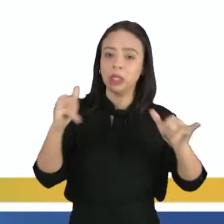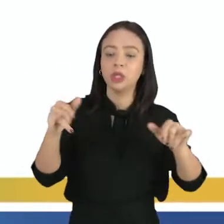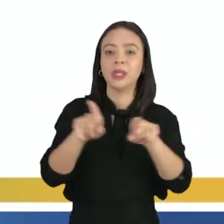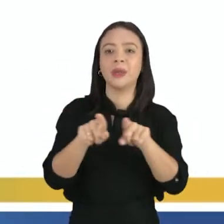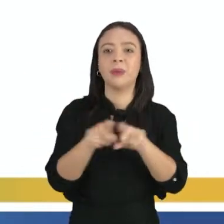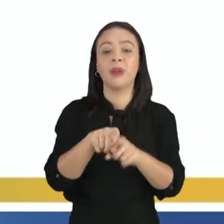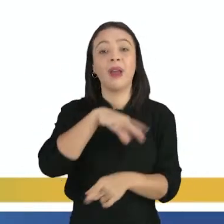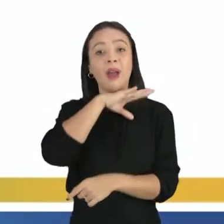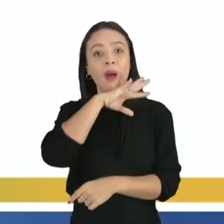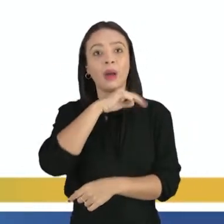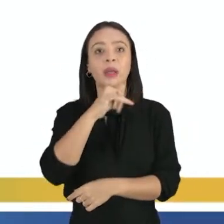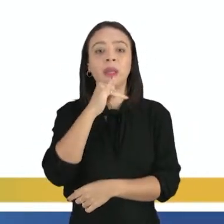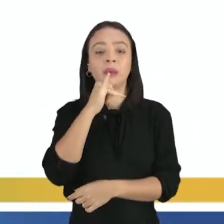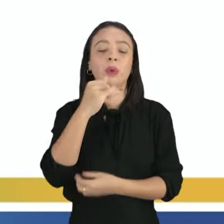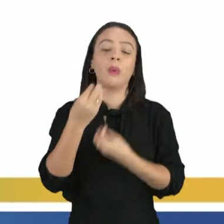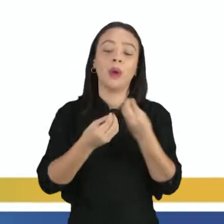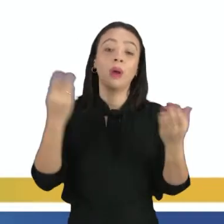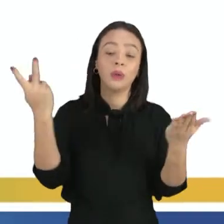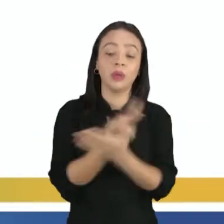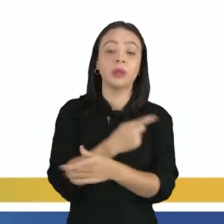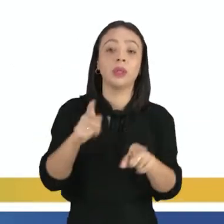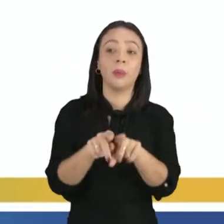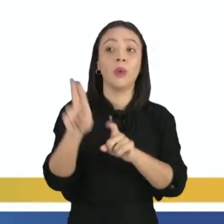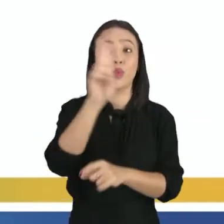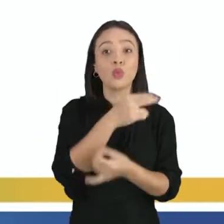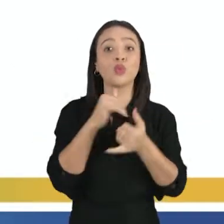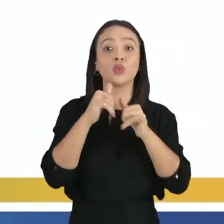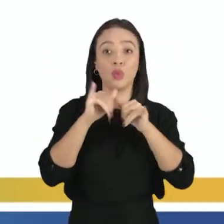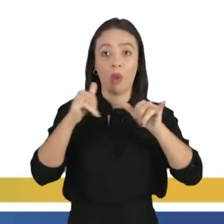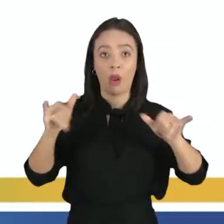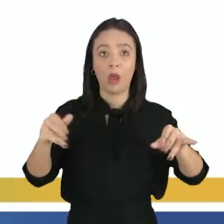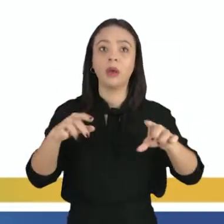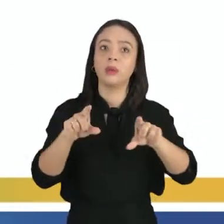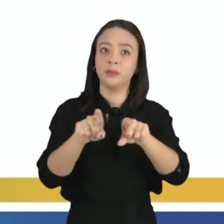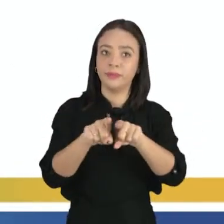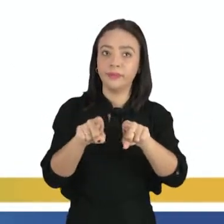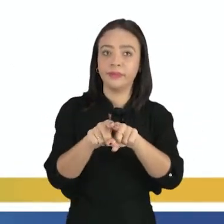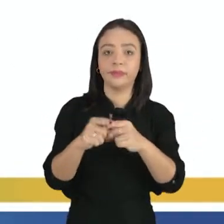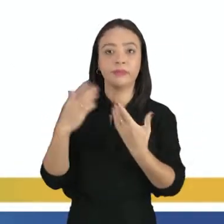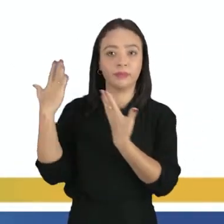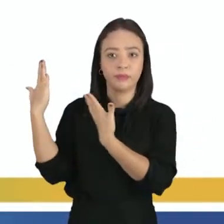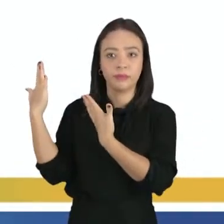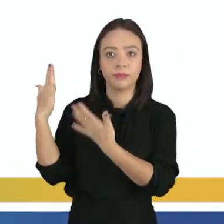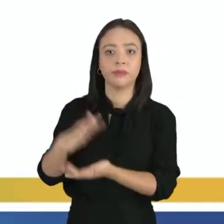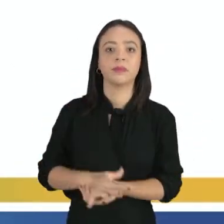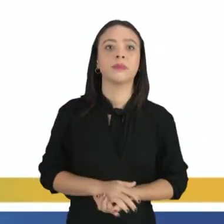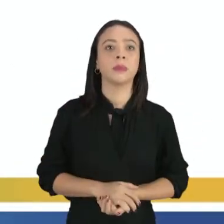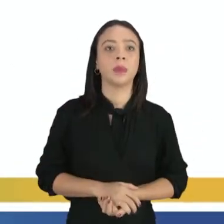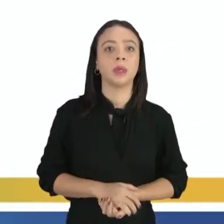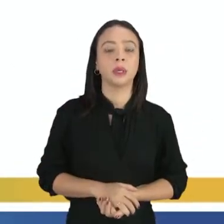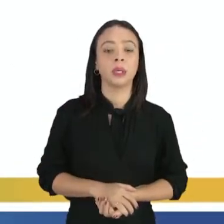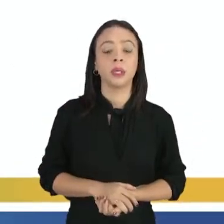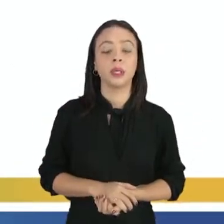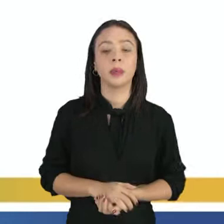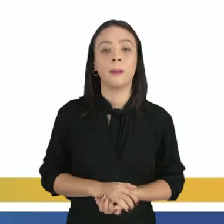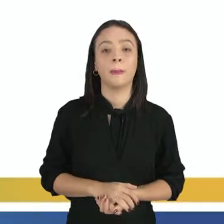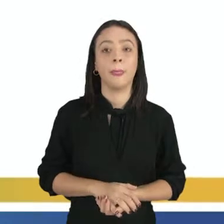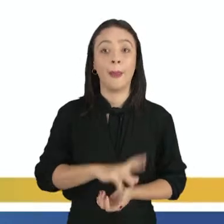ruins aí, como ocorre a utilização de energia, né? E esse gráfico que está na tela aí, em forma de